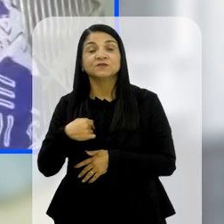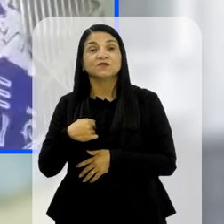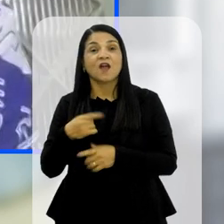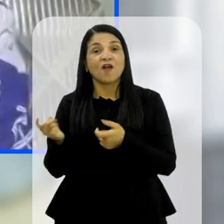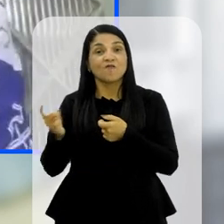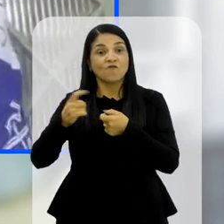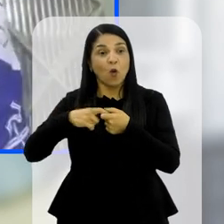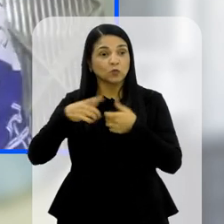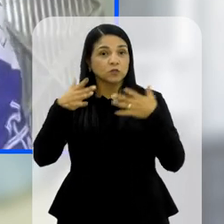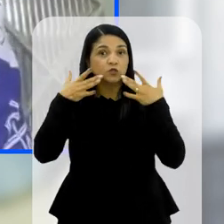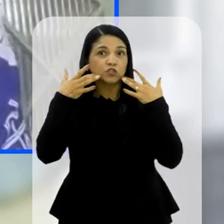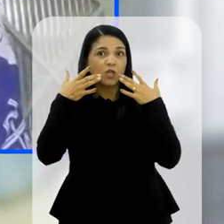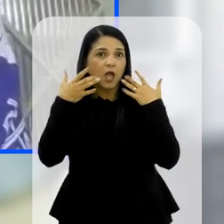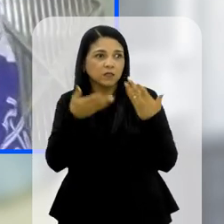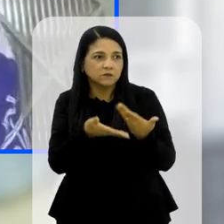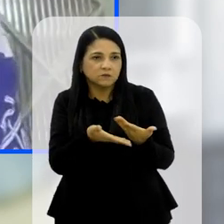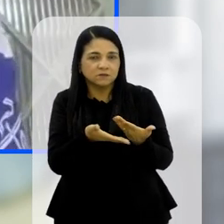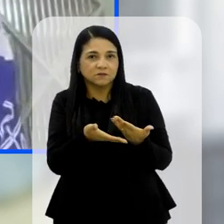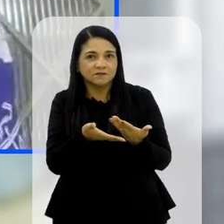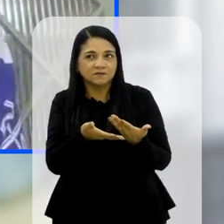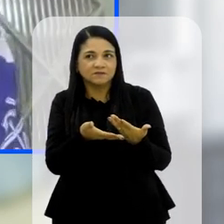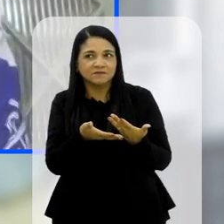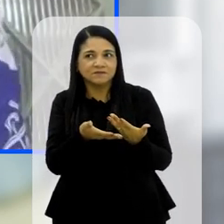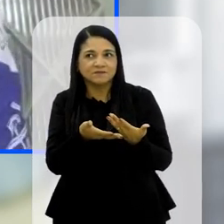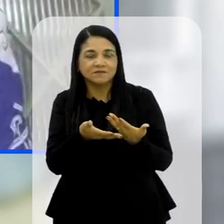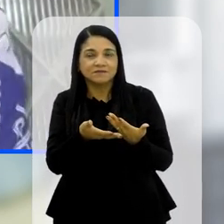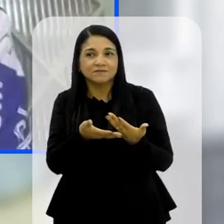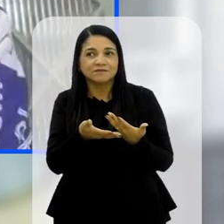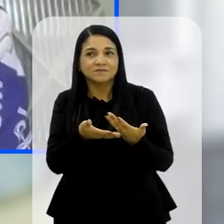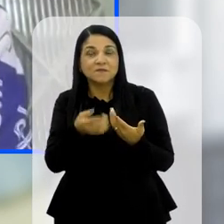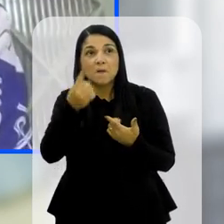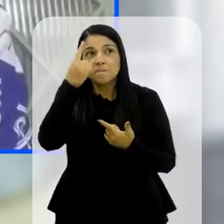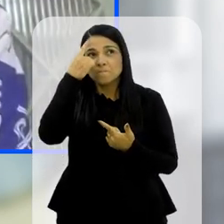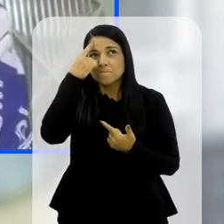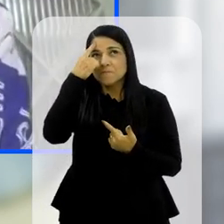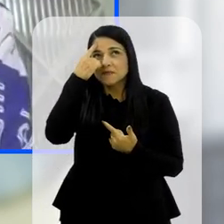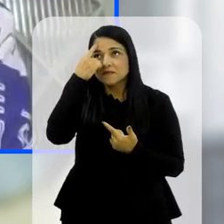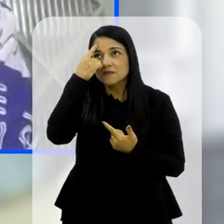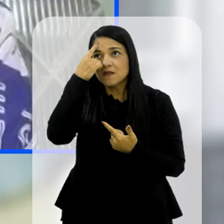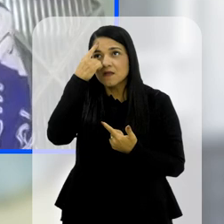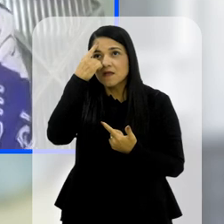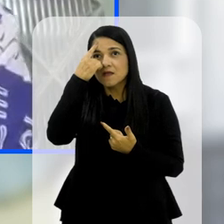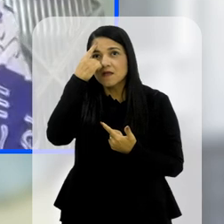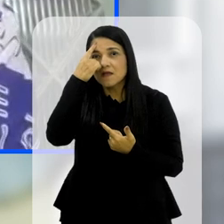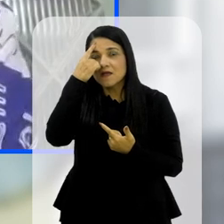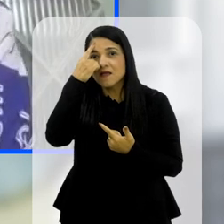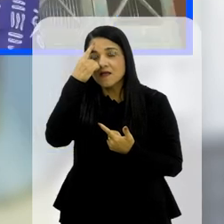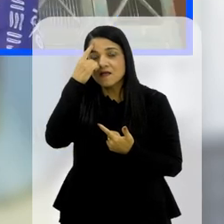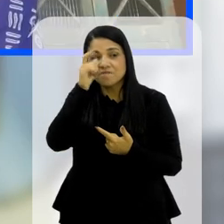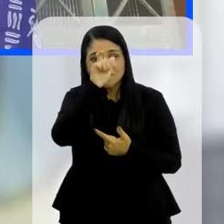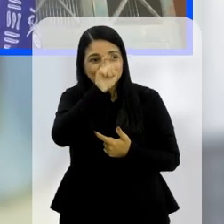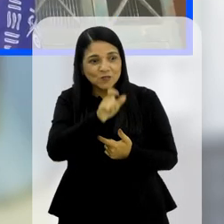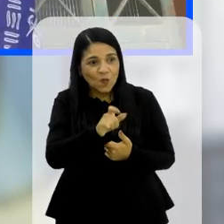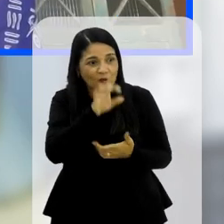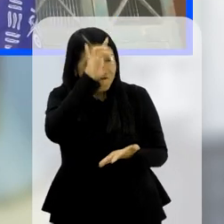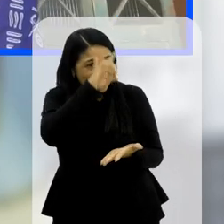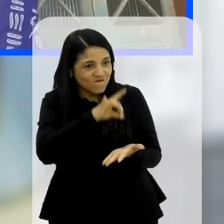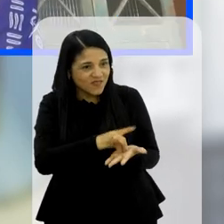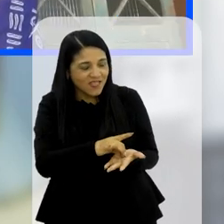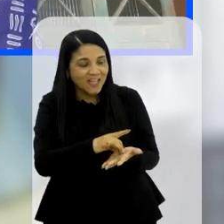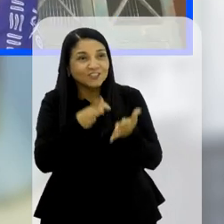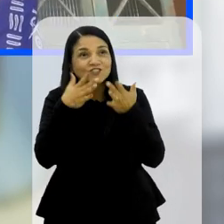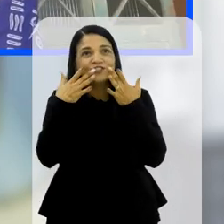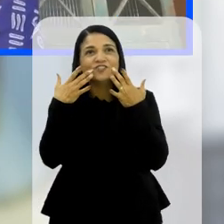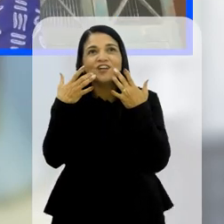falou isso e alguém me falou também esse dia, talvez a volta para o teatro. A gente começa a optar a ver Verdade. gente